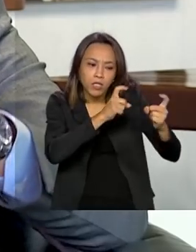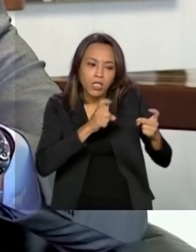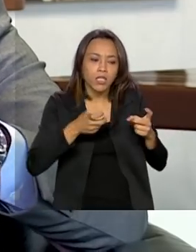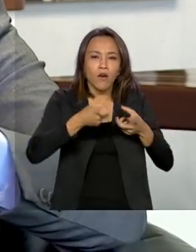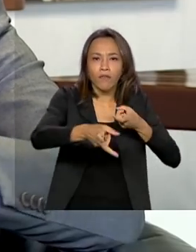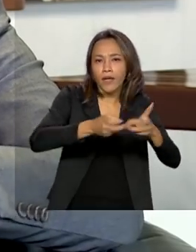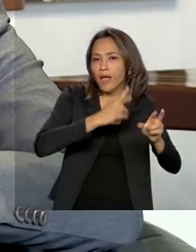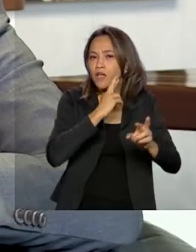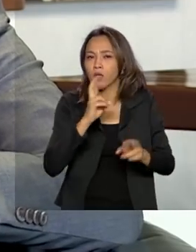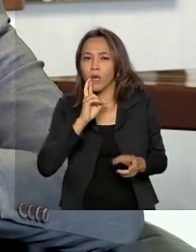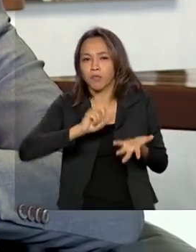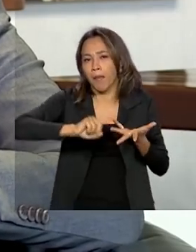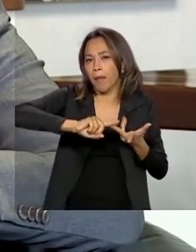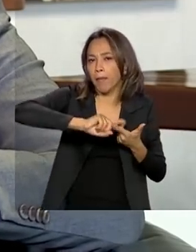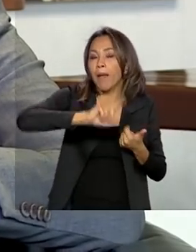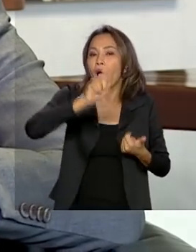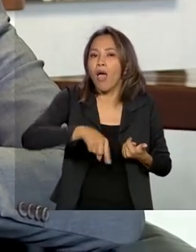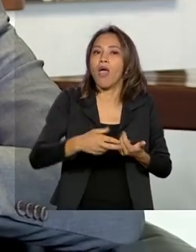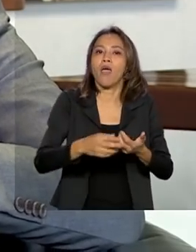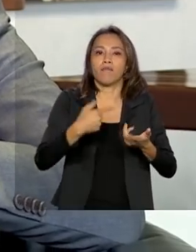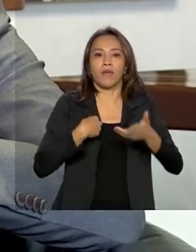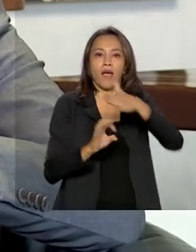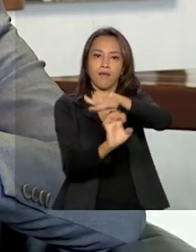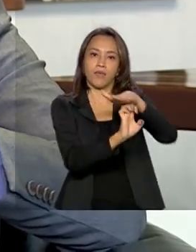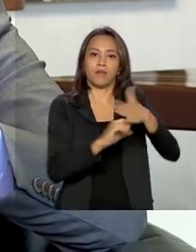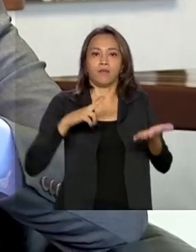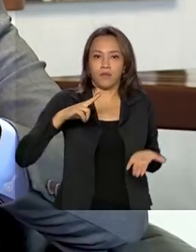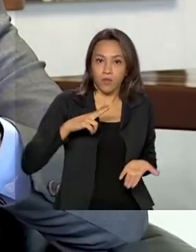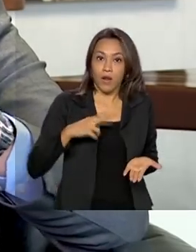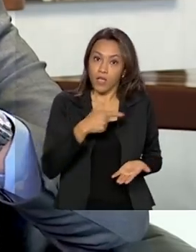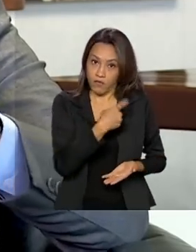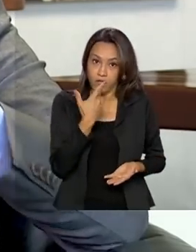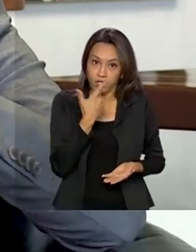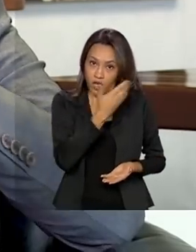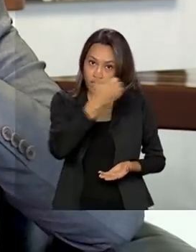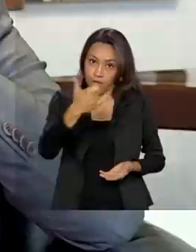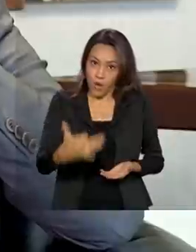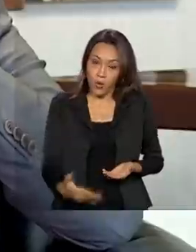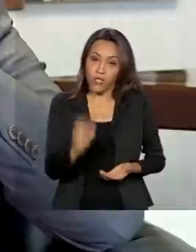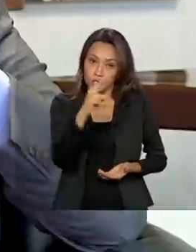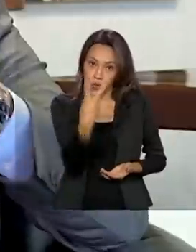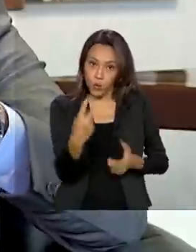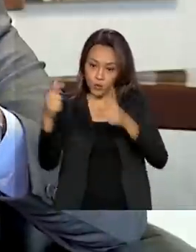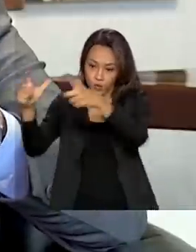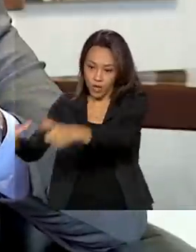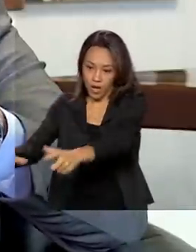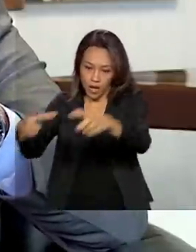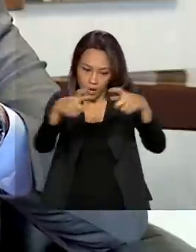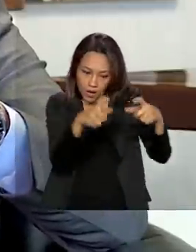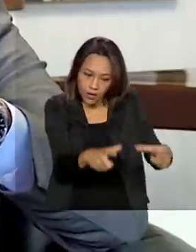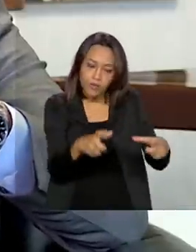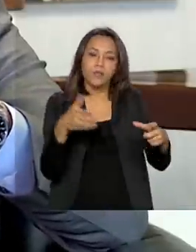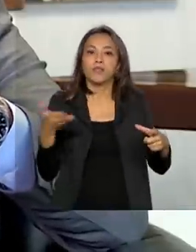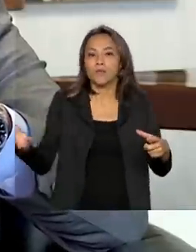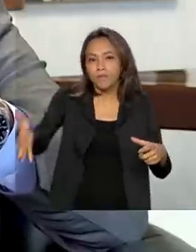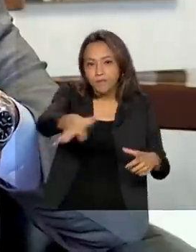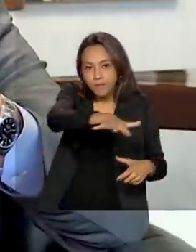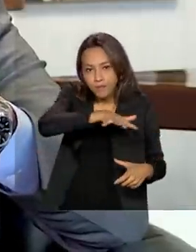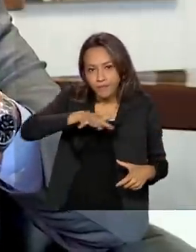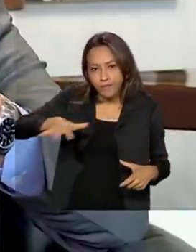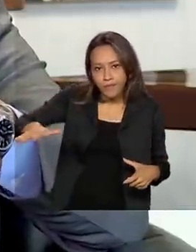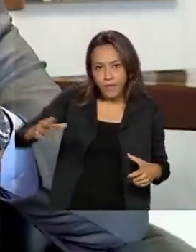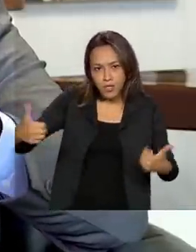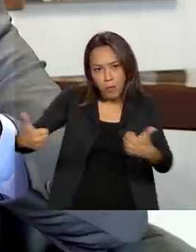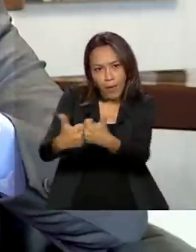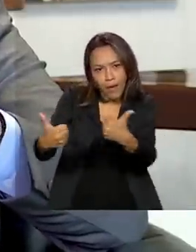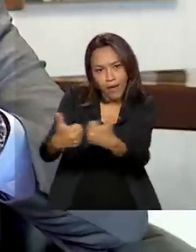privado. Neste caso especificamente, que você se referiu, a Parados da Serra e Serra Geral, que são contíguos, são